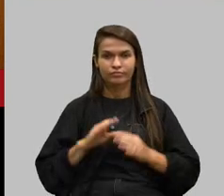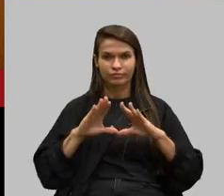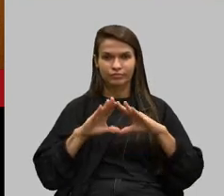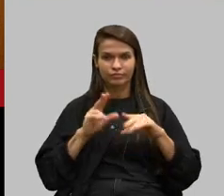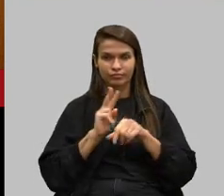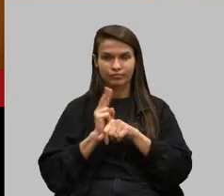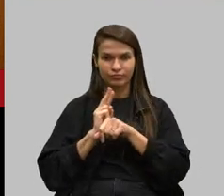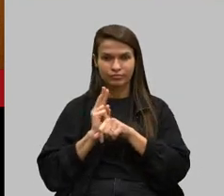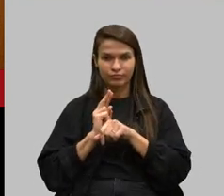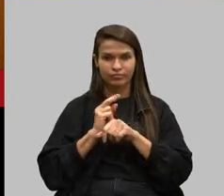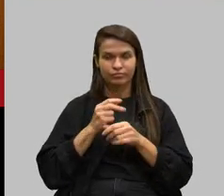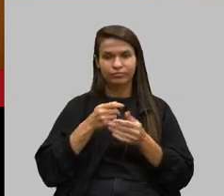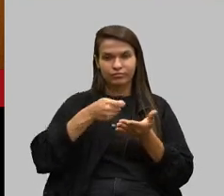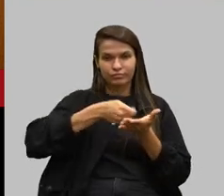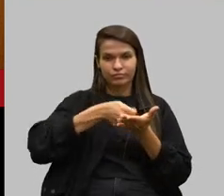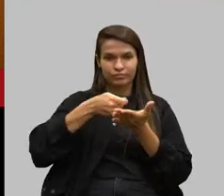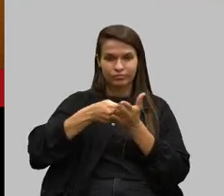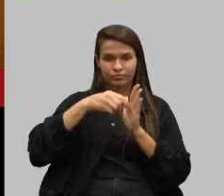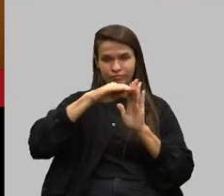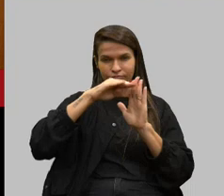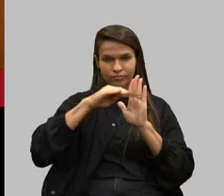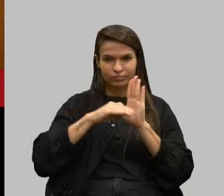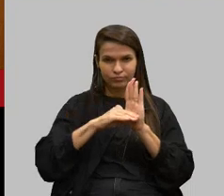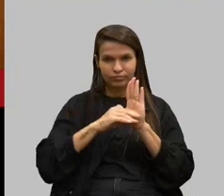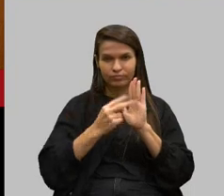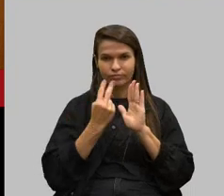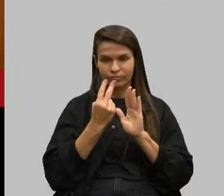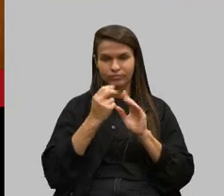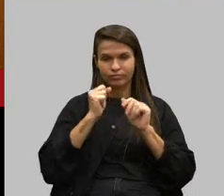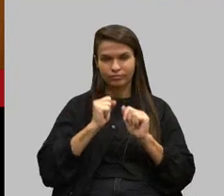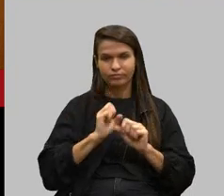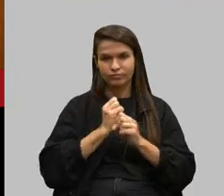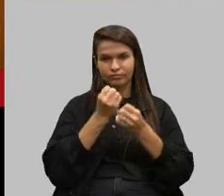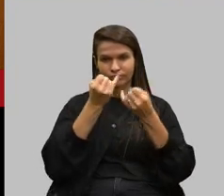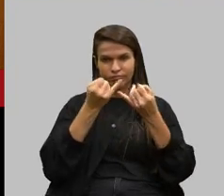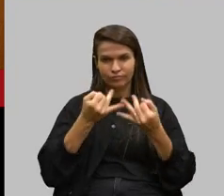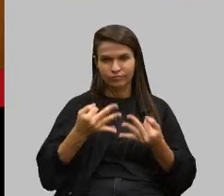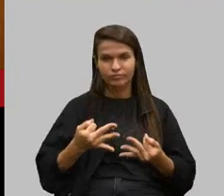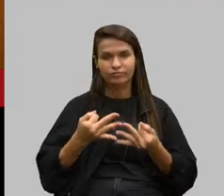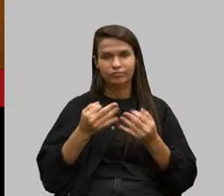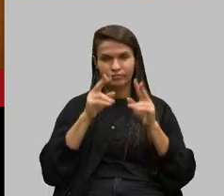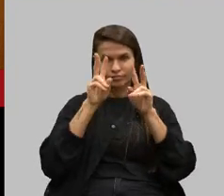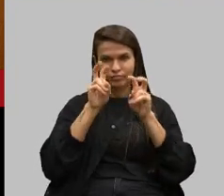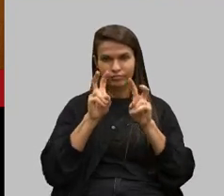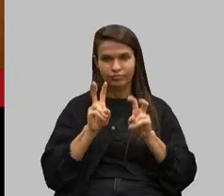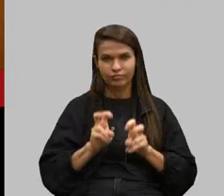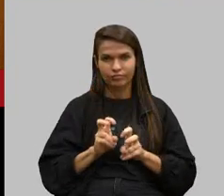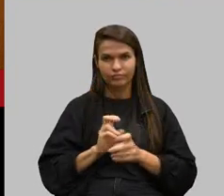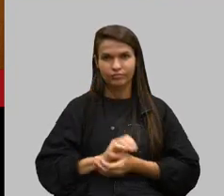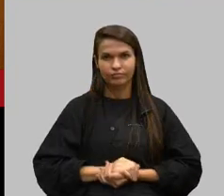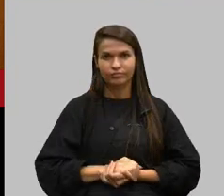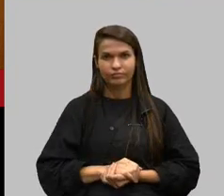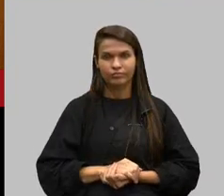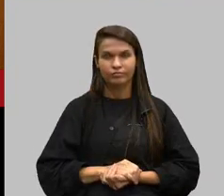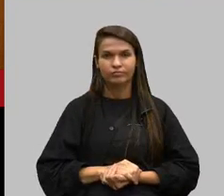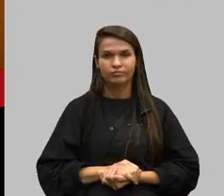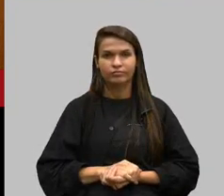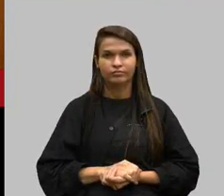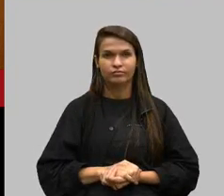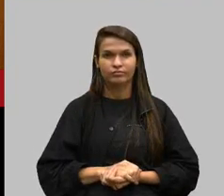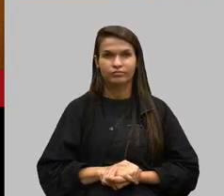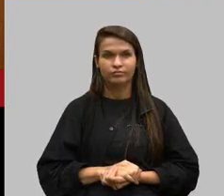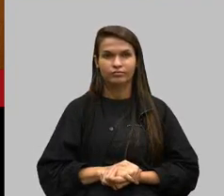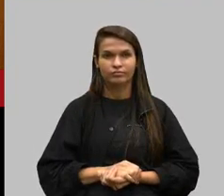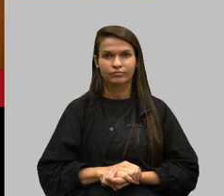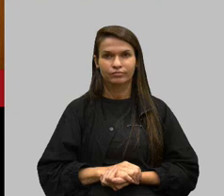determinou Duas ênfases né para que a gente pudesse esclarecer para vocês os assuntos ai ai e